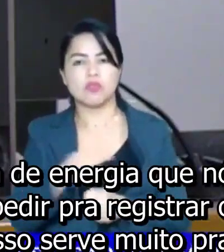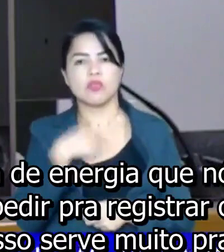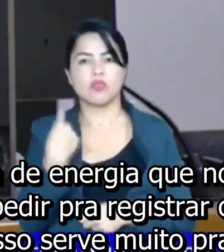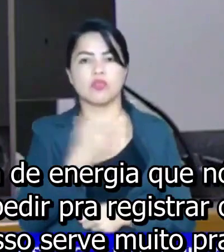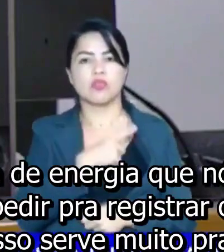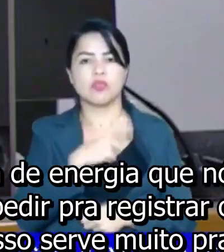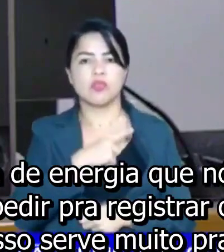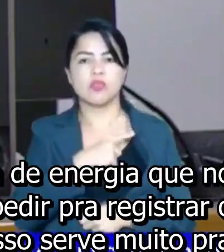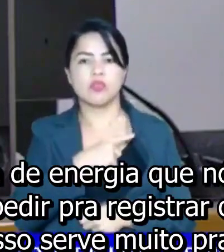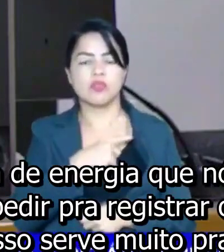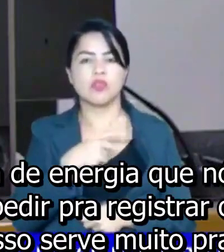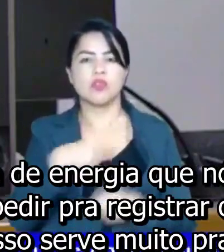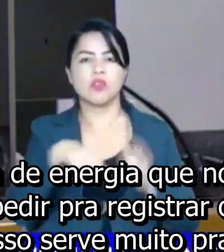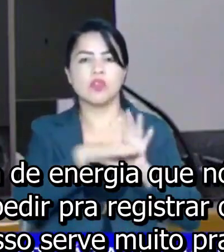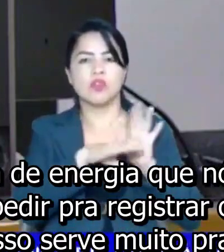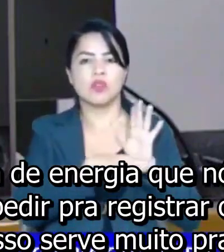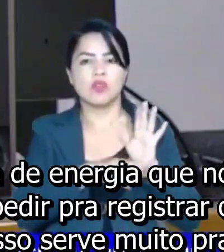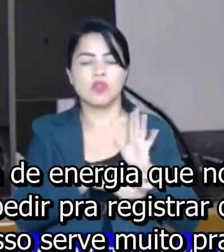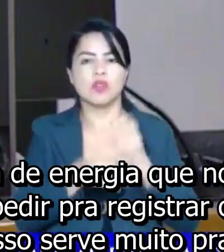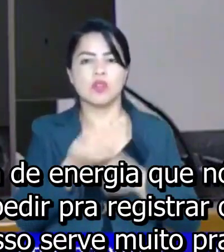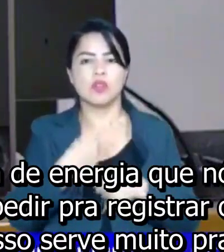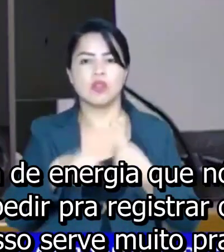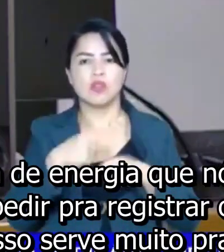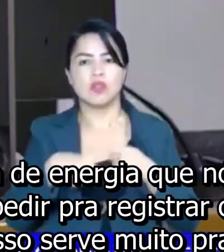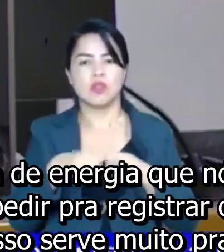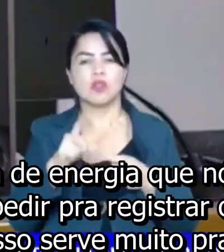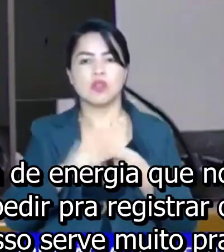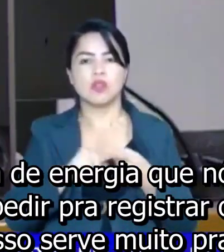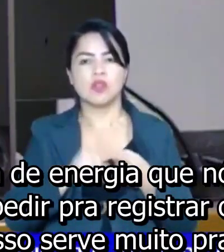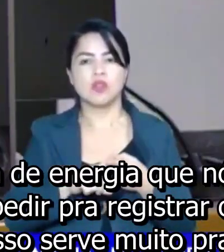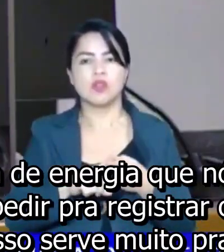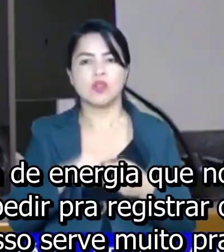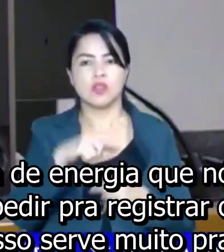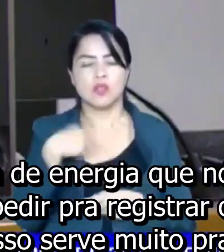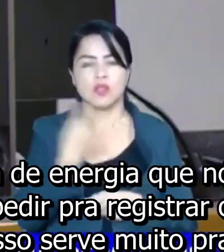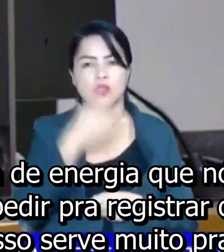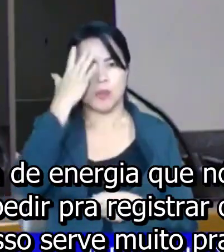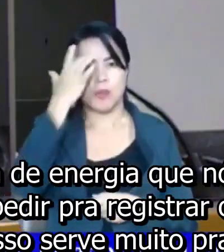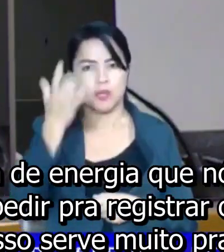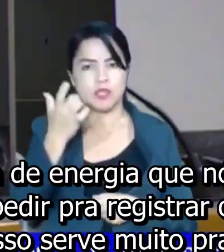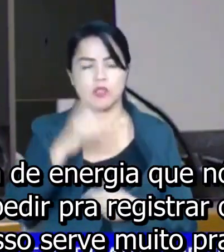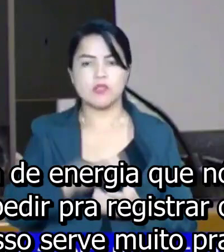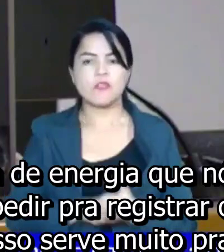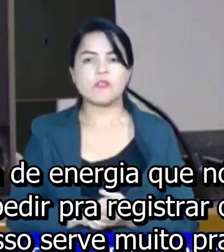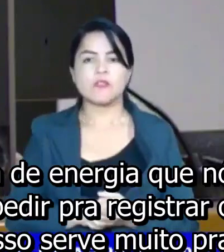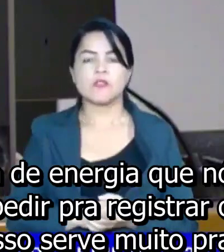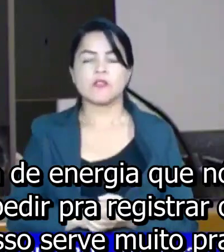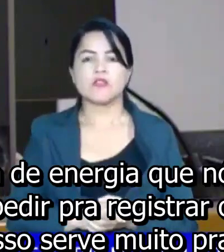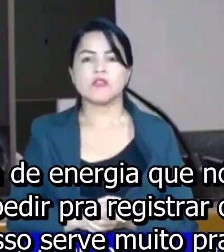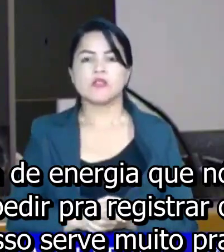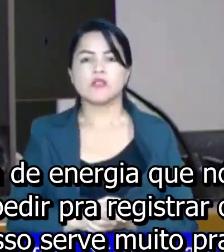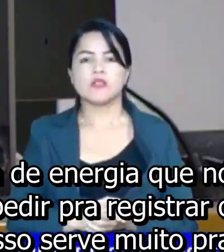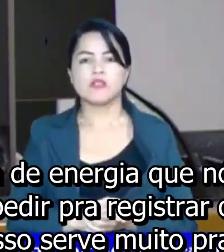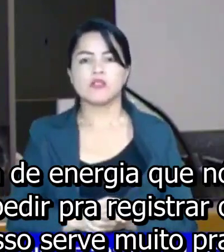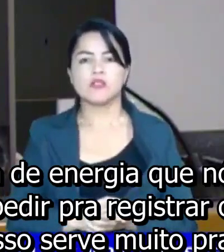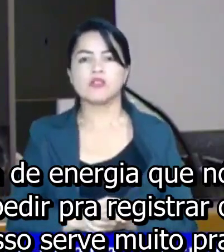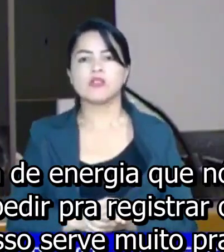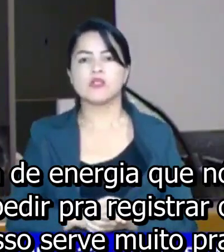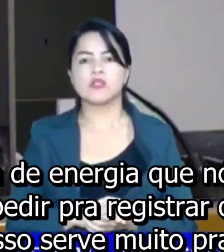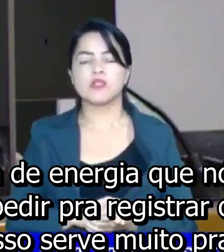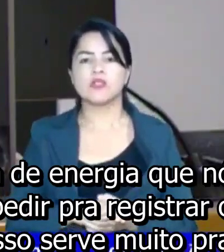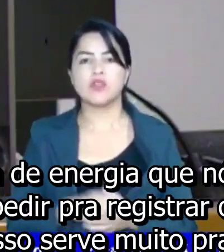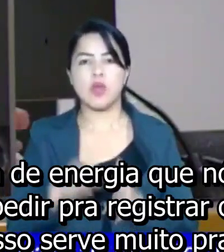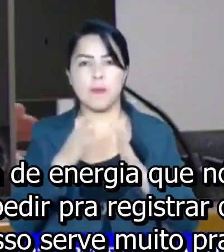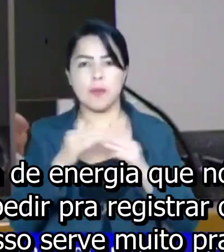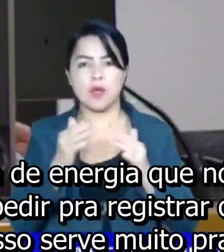teríamos uma pauta administrativa, mas em face da queda de energia que nós tivemos, eu vou deixar para amanhã, tá? Mas não sem antes de pedir para